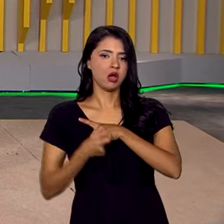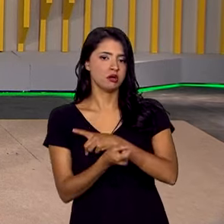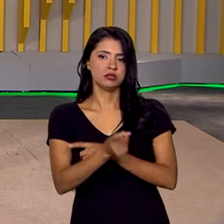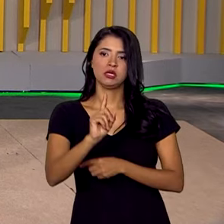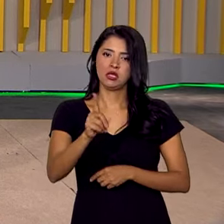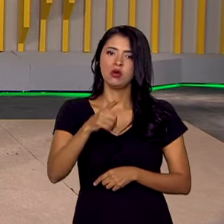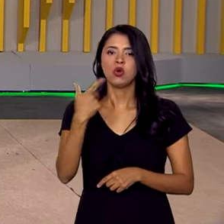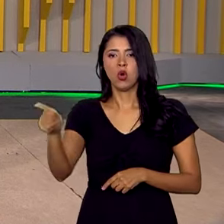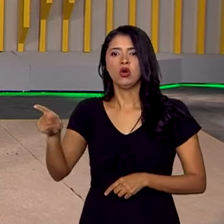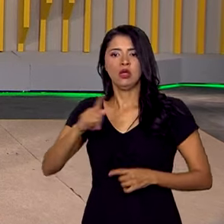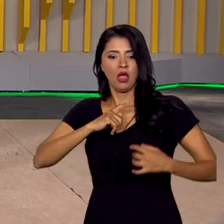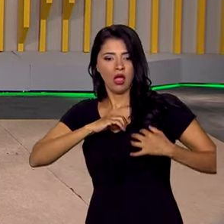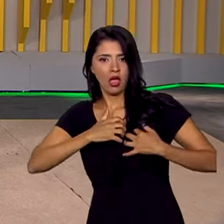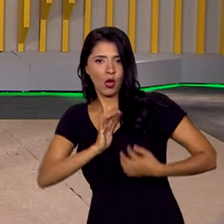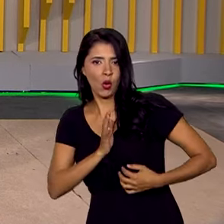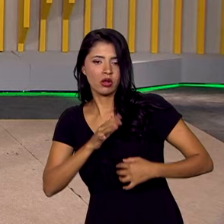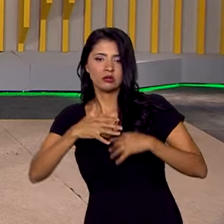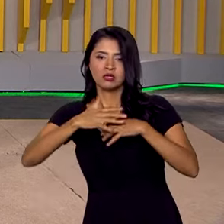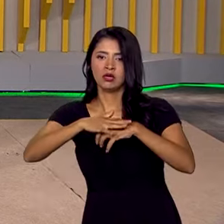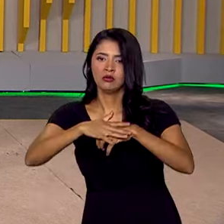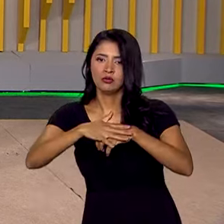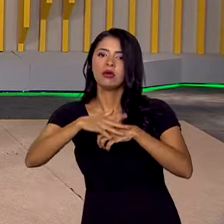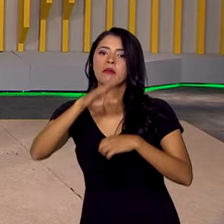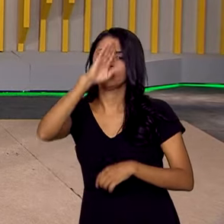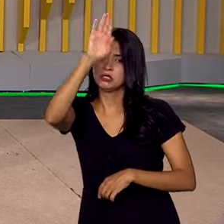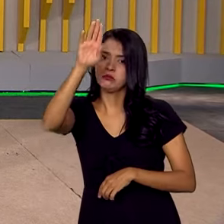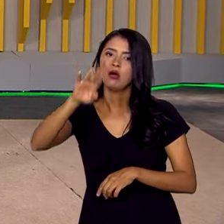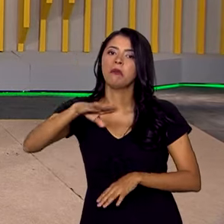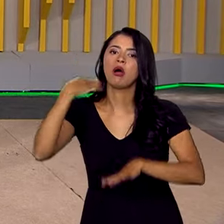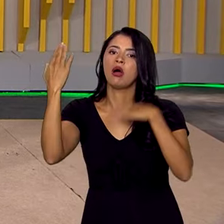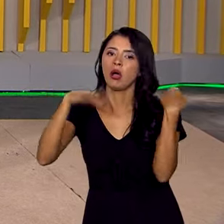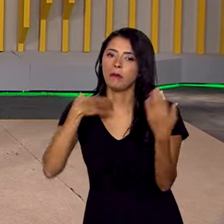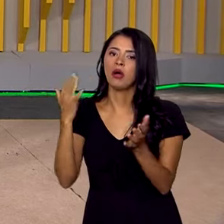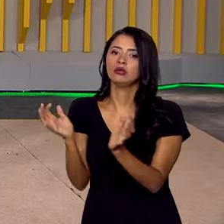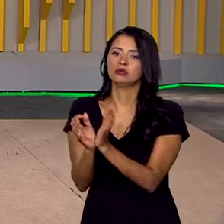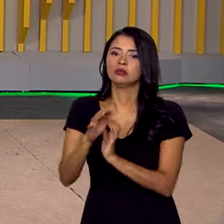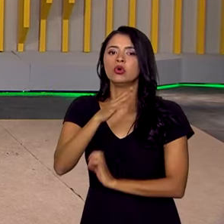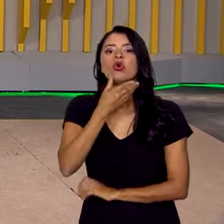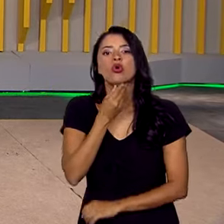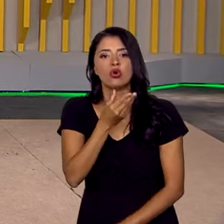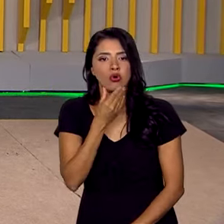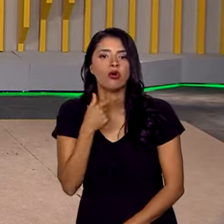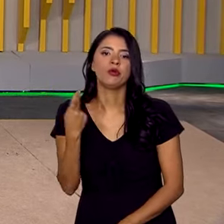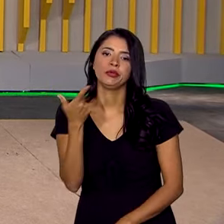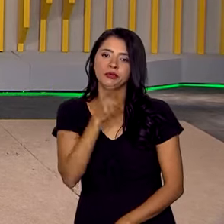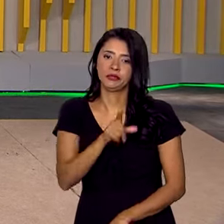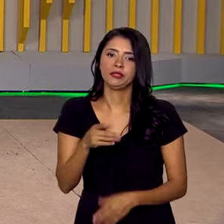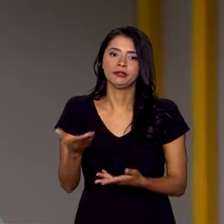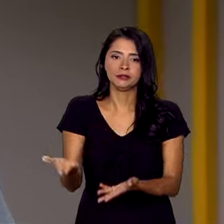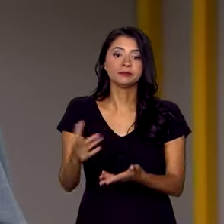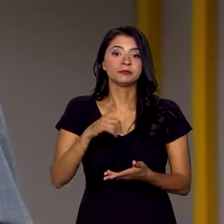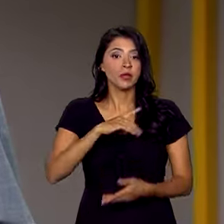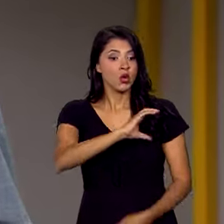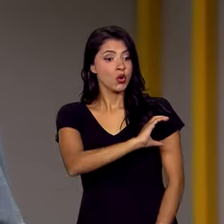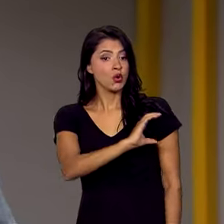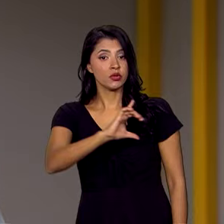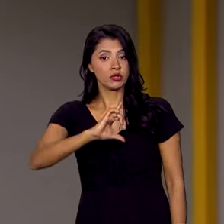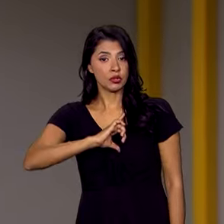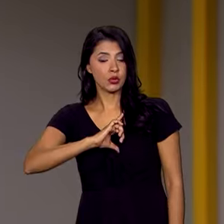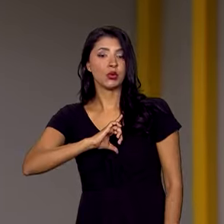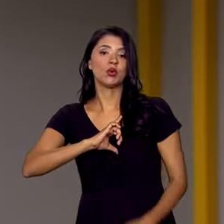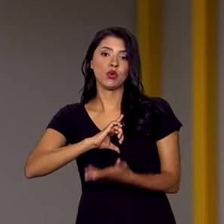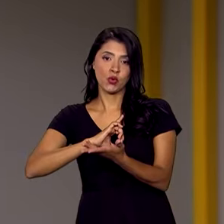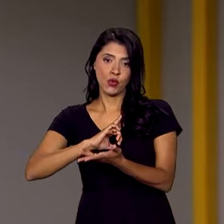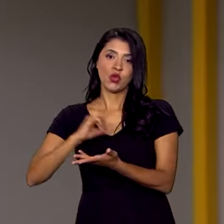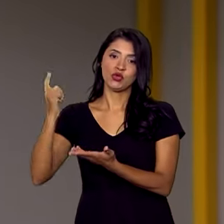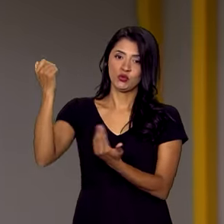cardiovasculares por exemplo são a principal causa de morte do público masculino o coordenador e